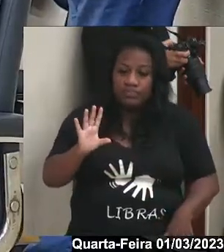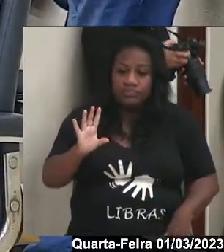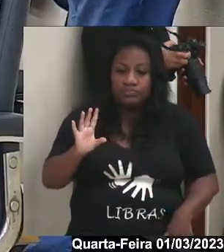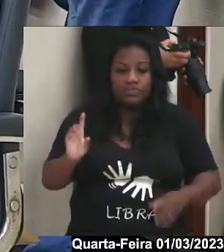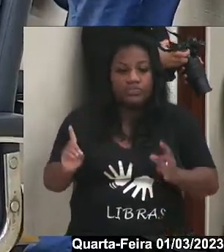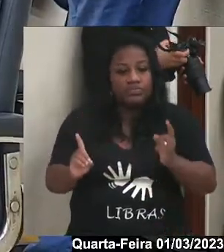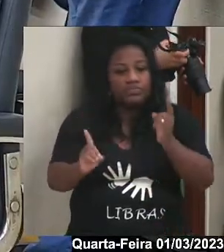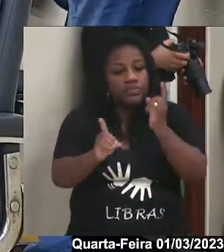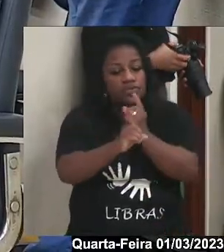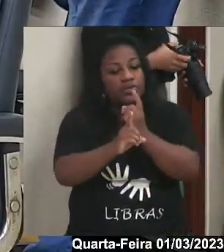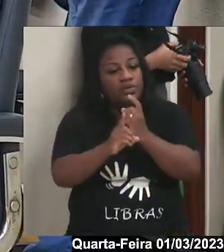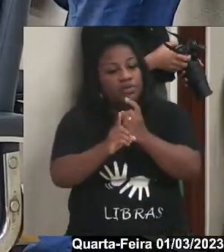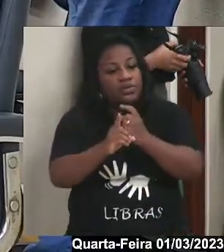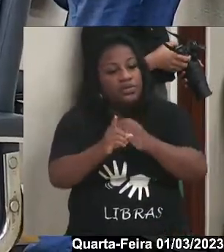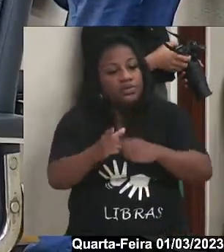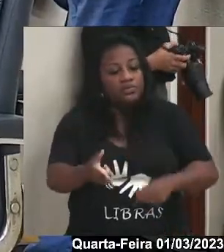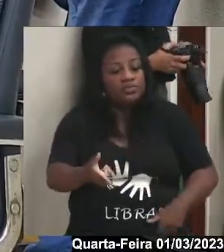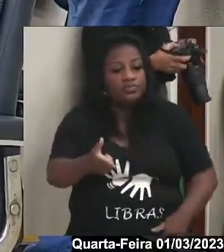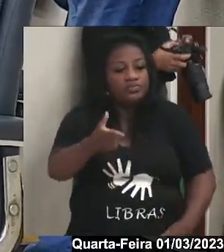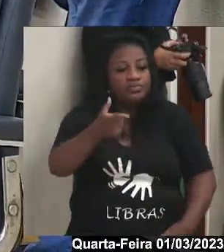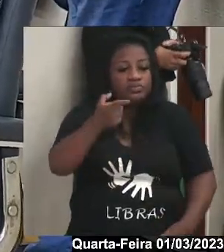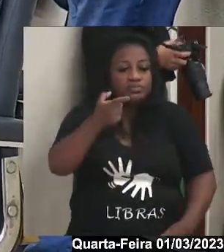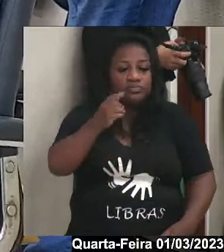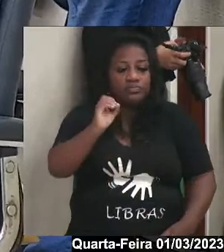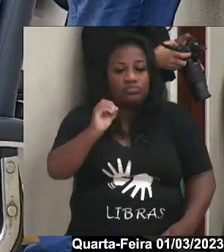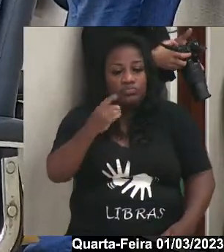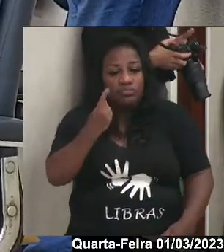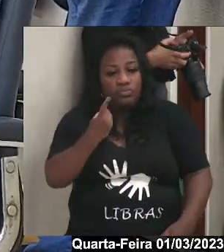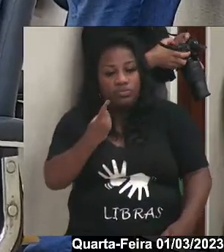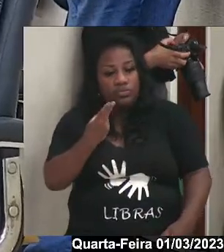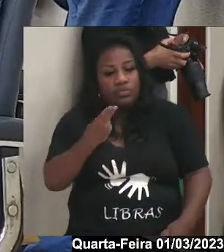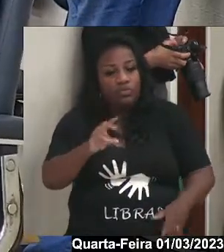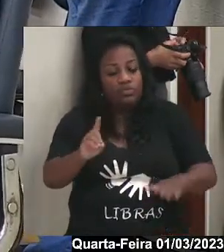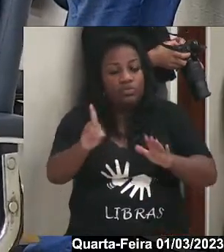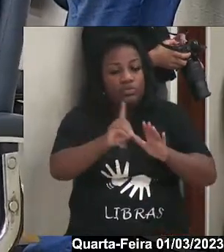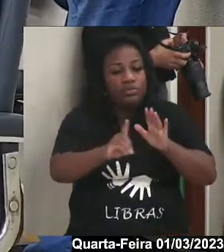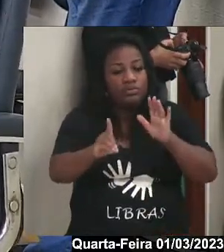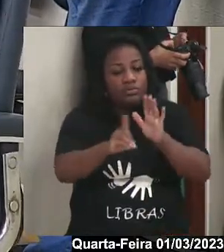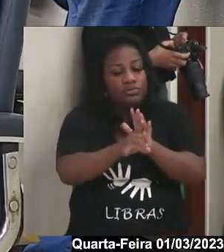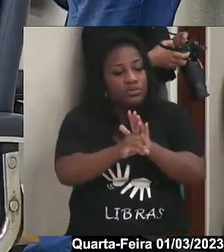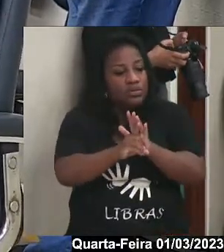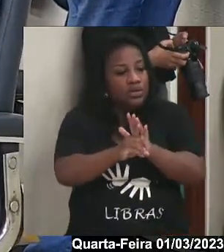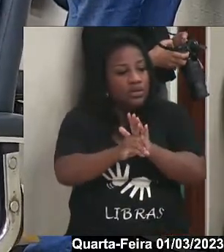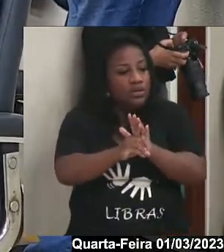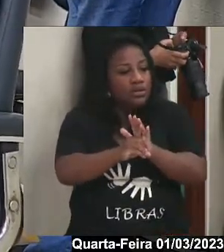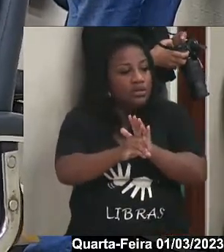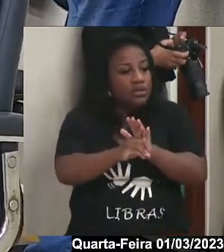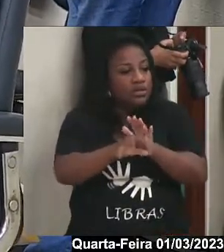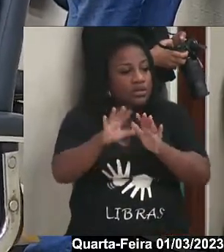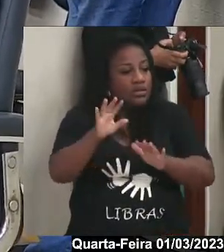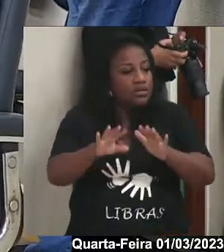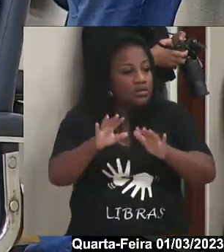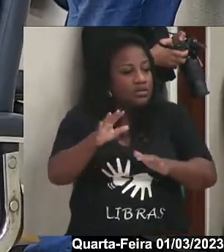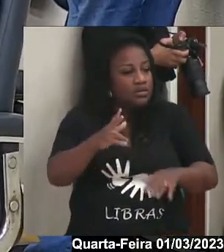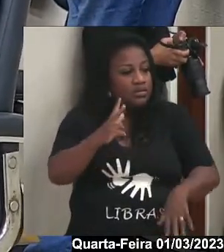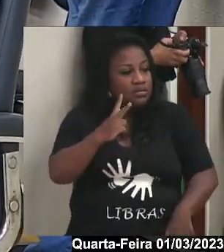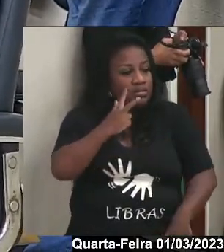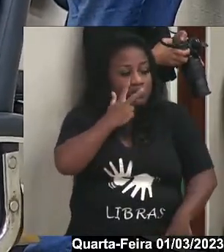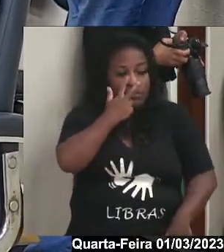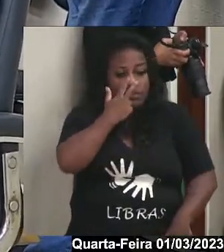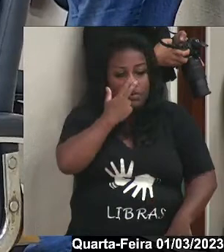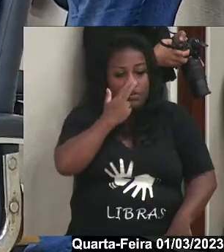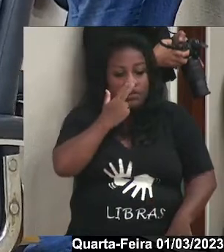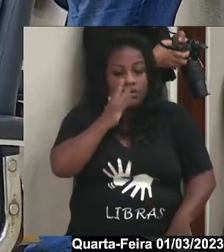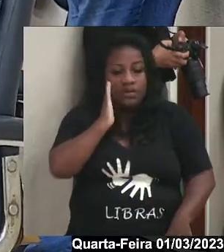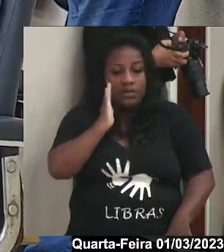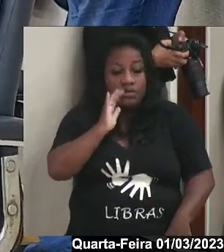pistola e na biqueira uma forma de sobreviver, de ganhar dinheiro, porque às vezes parece que é um incentivo melhor.